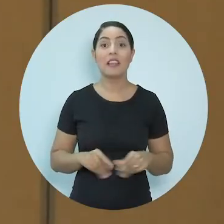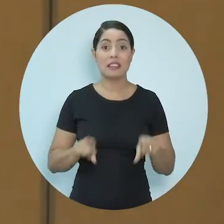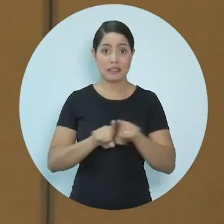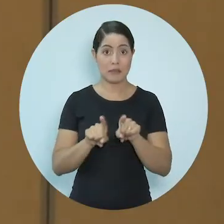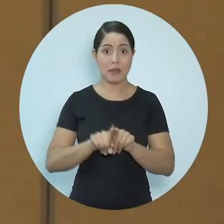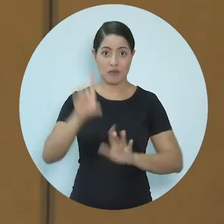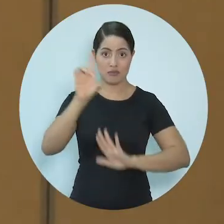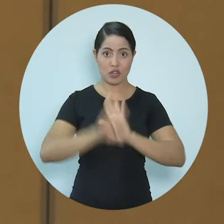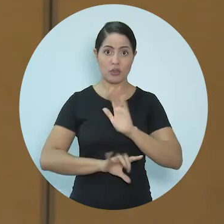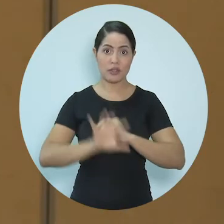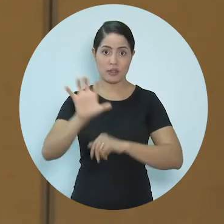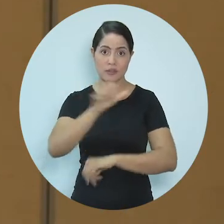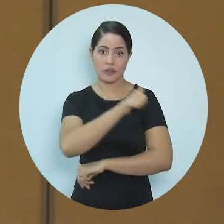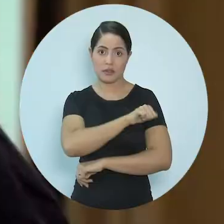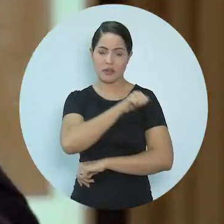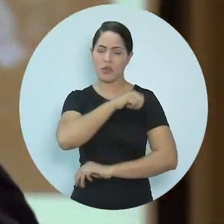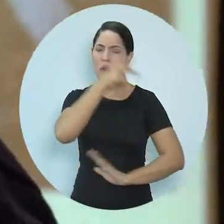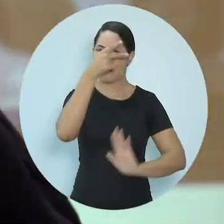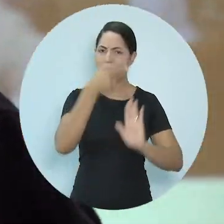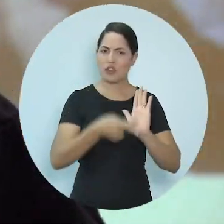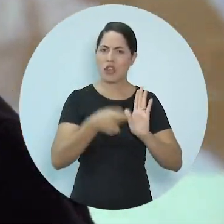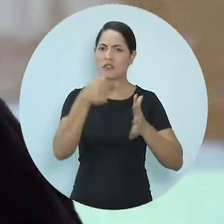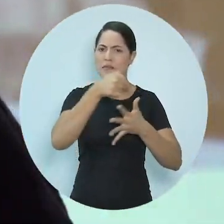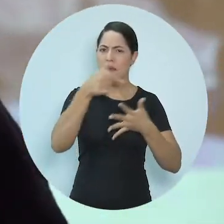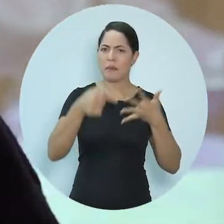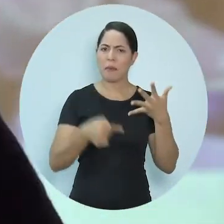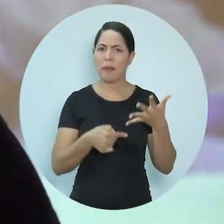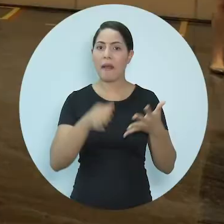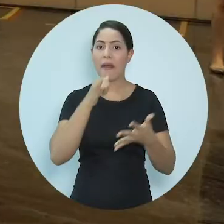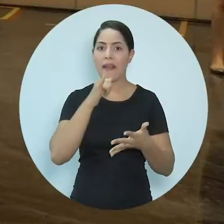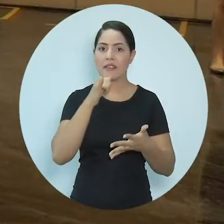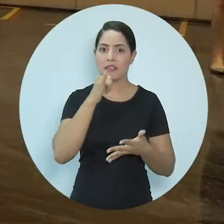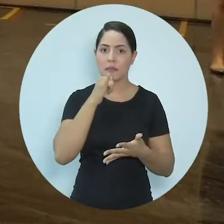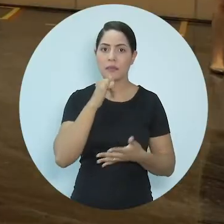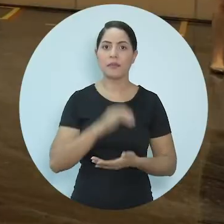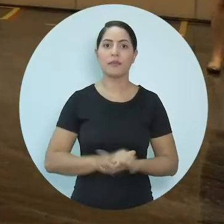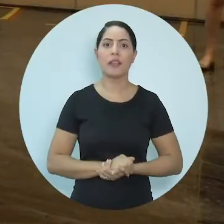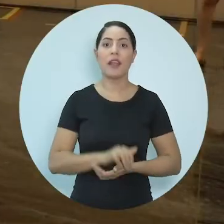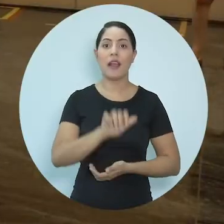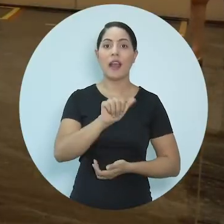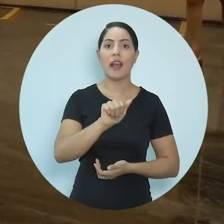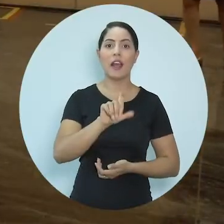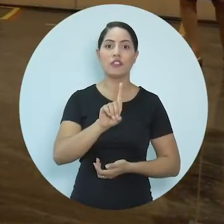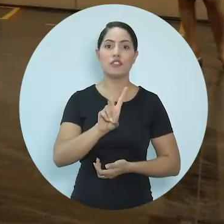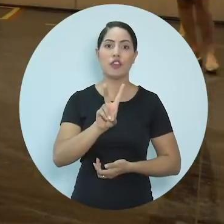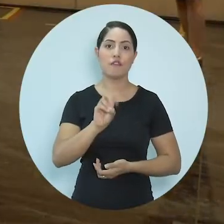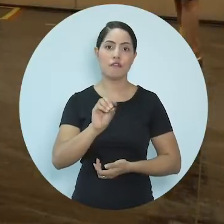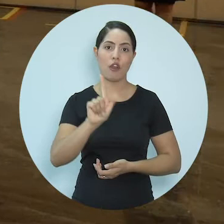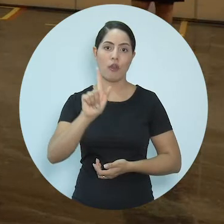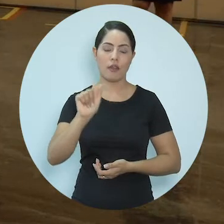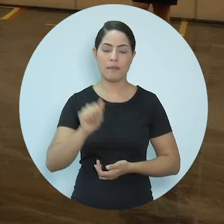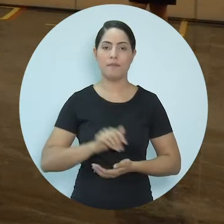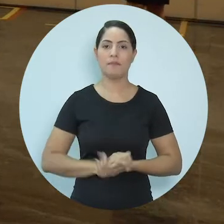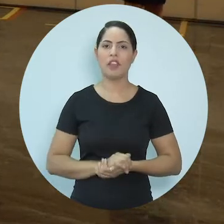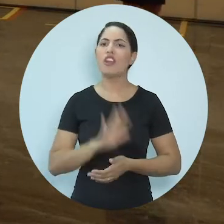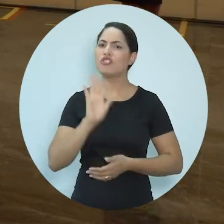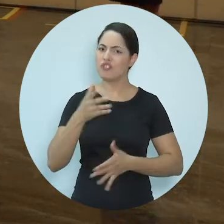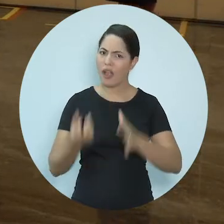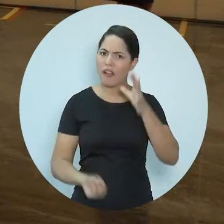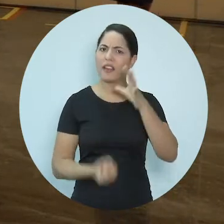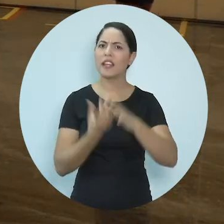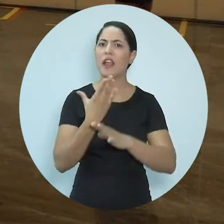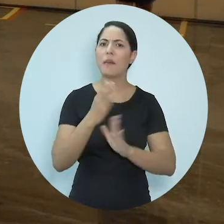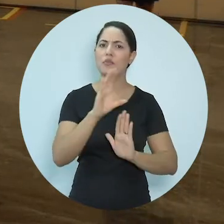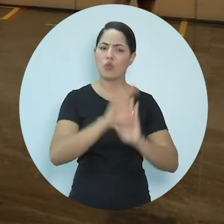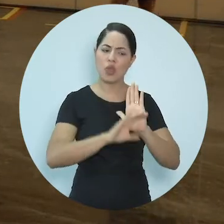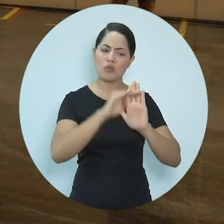A diretoria da seccional também apresentou novos projetos, como o Advoga. Nós criamos um novo